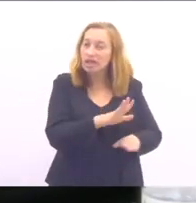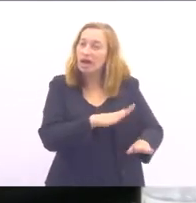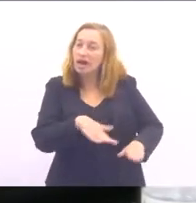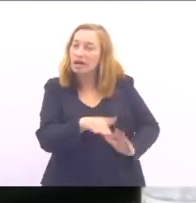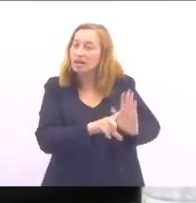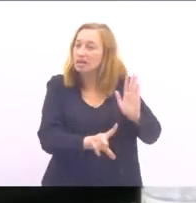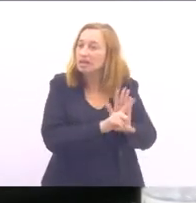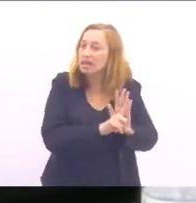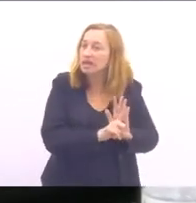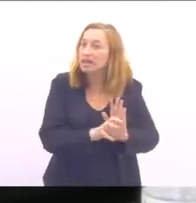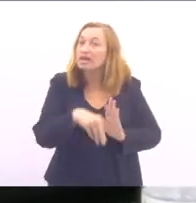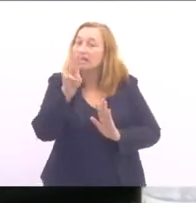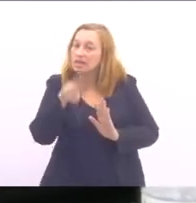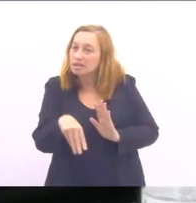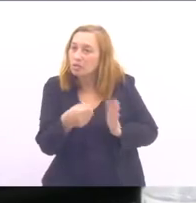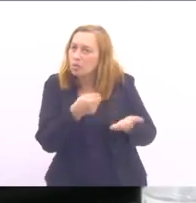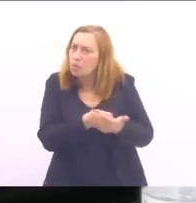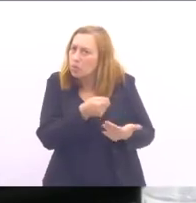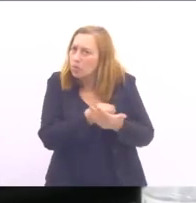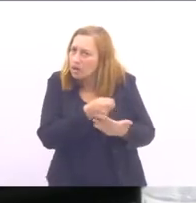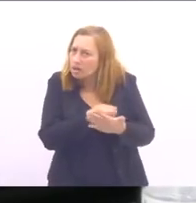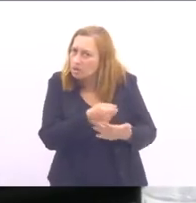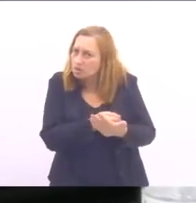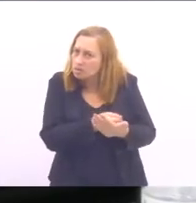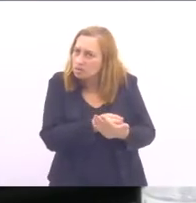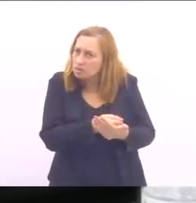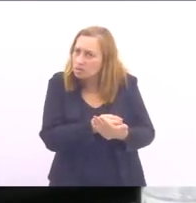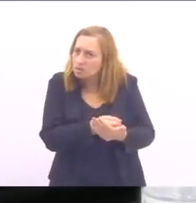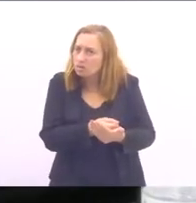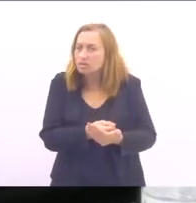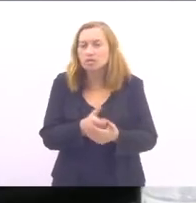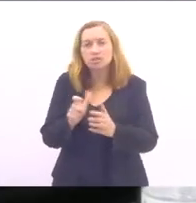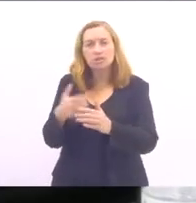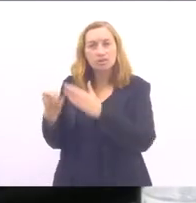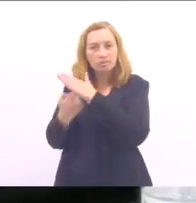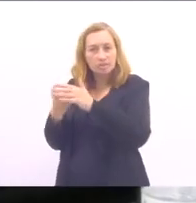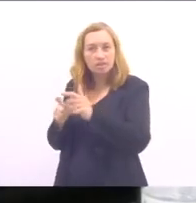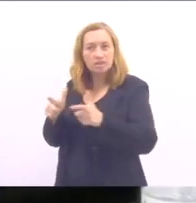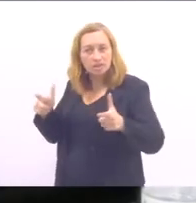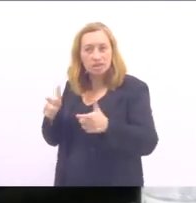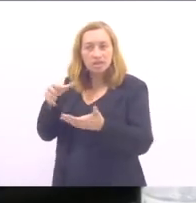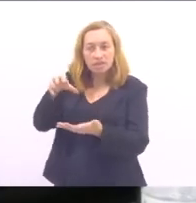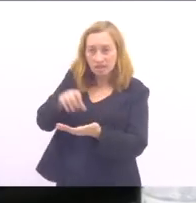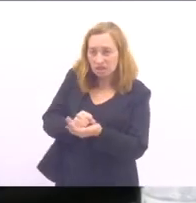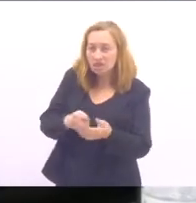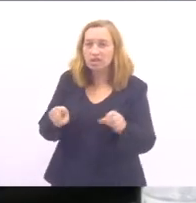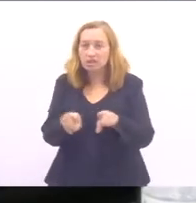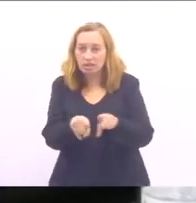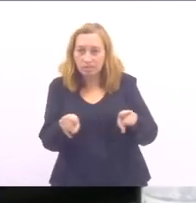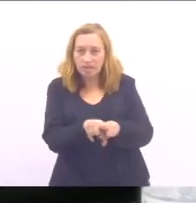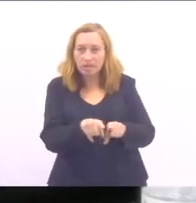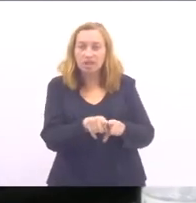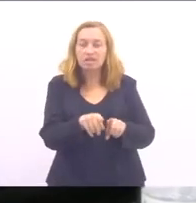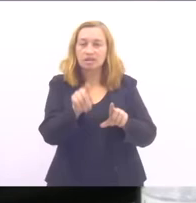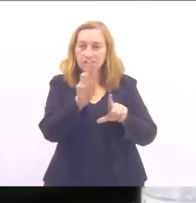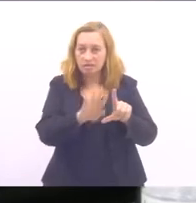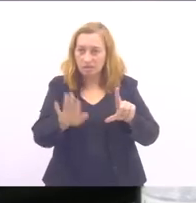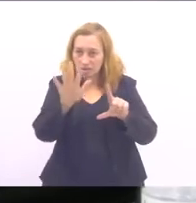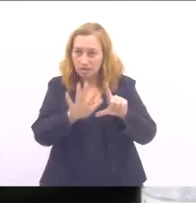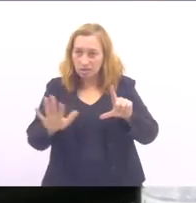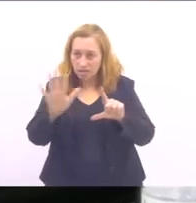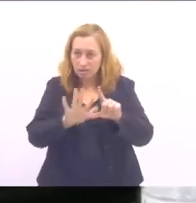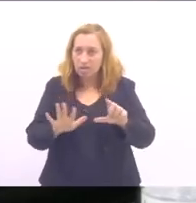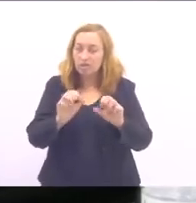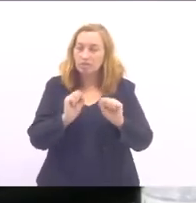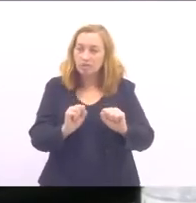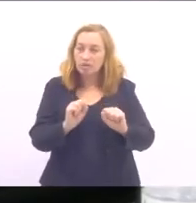sabe uma obrigatoriedade desse grande gerador se cadastrar também nesse portal. E que esse portal